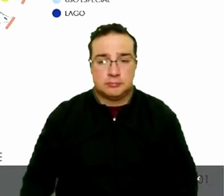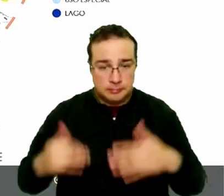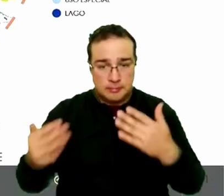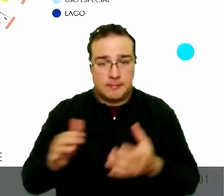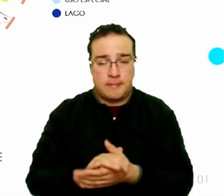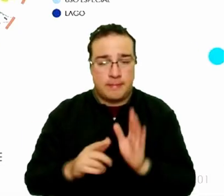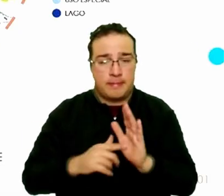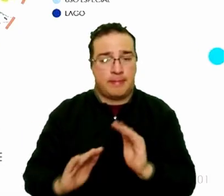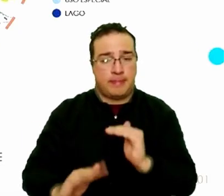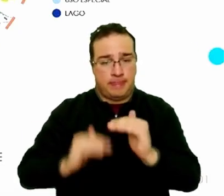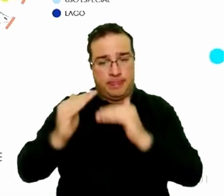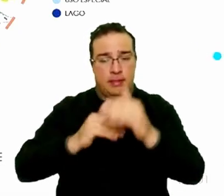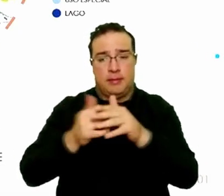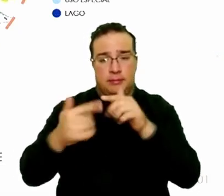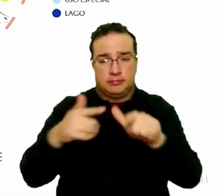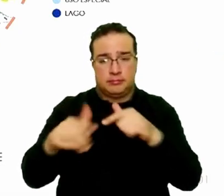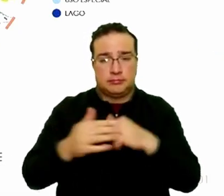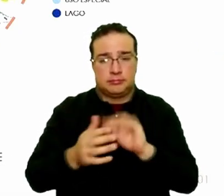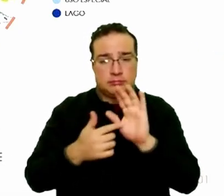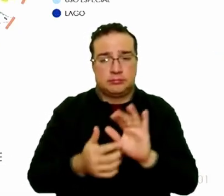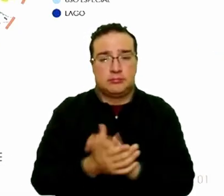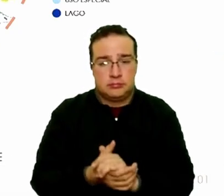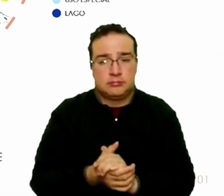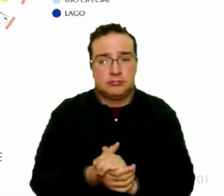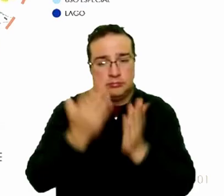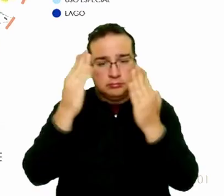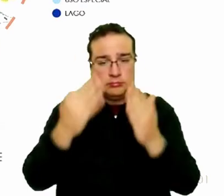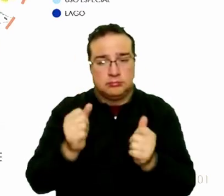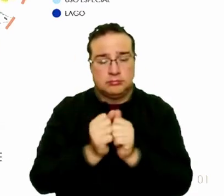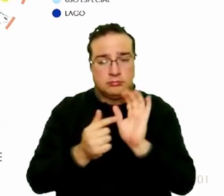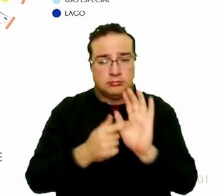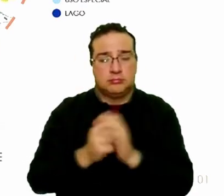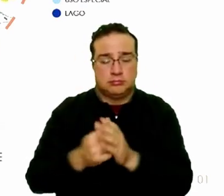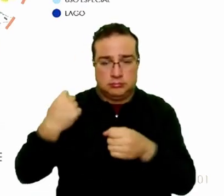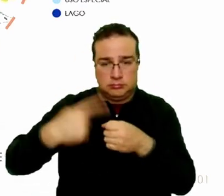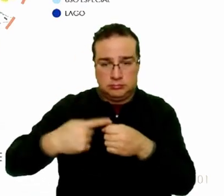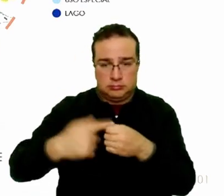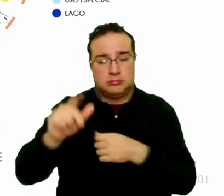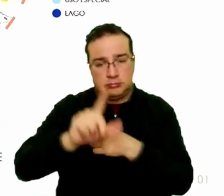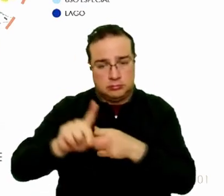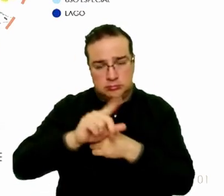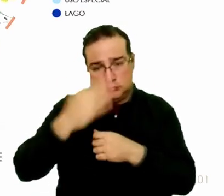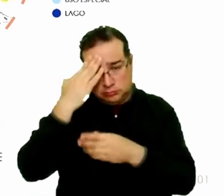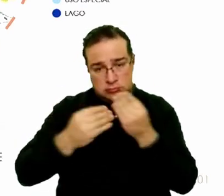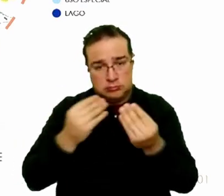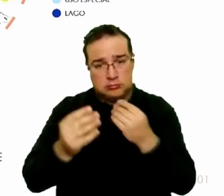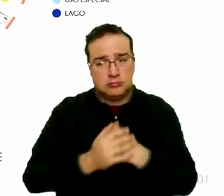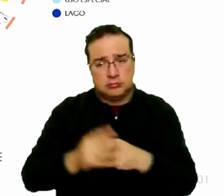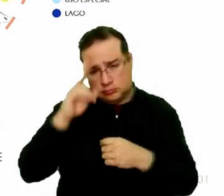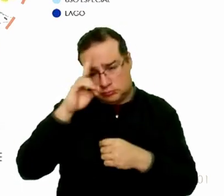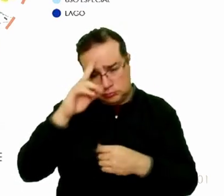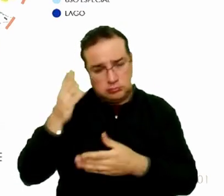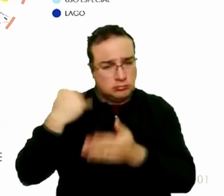Então, para esse desenvolvimento desse trabalho, a primeira análise foi entender a cidade de Londrina, a história, a contextualização da história